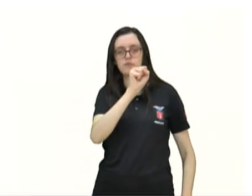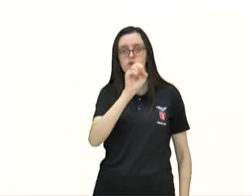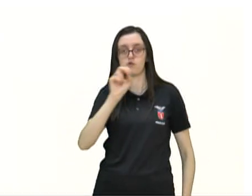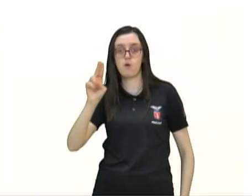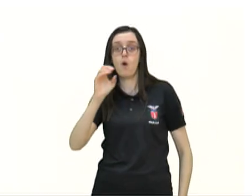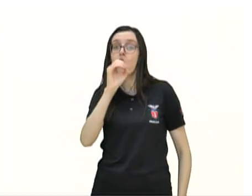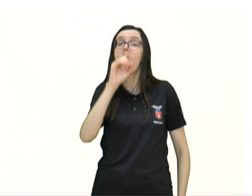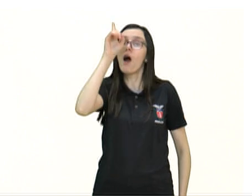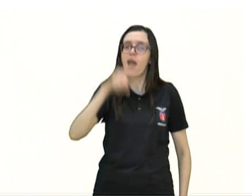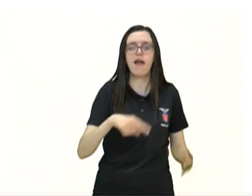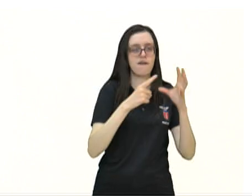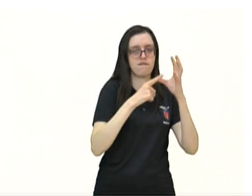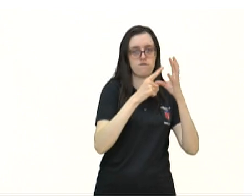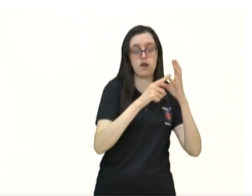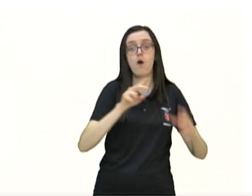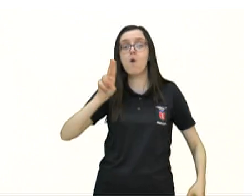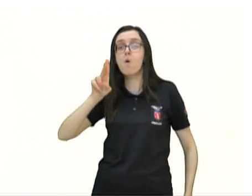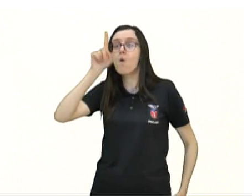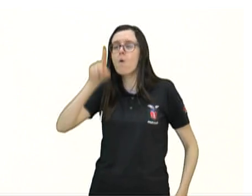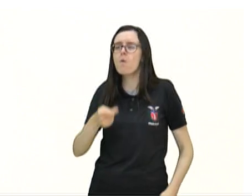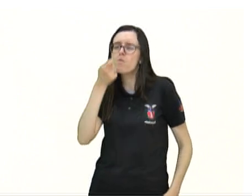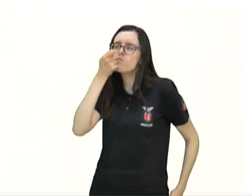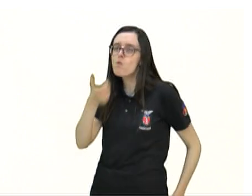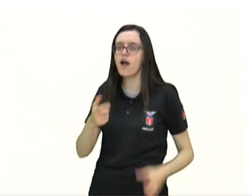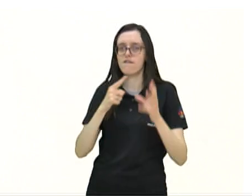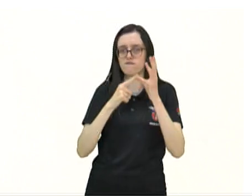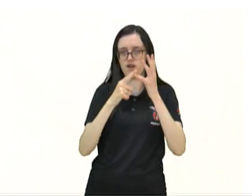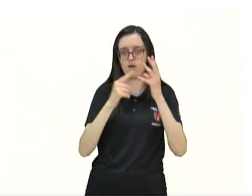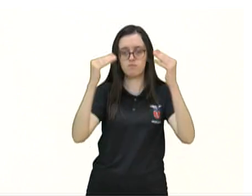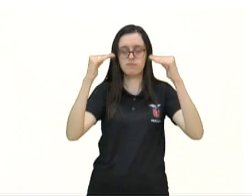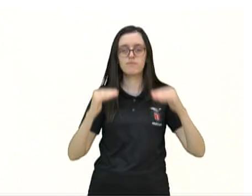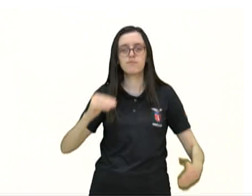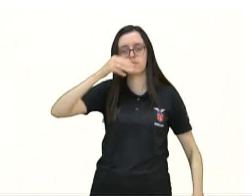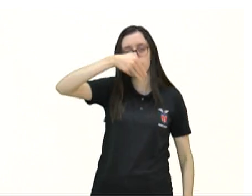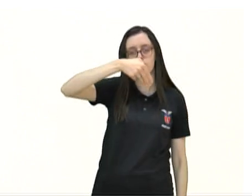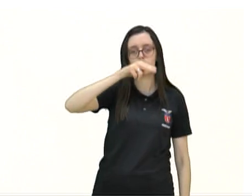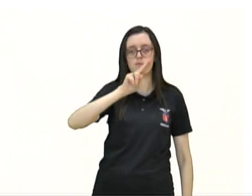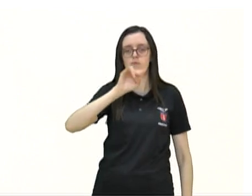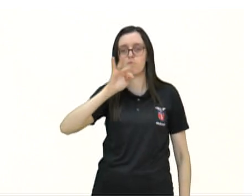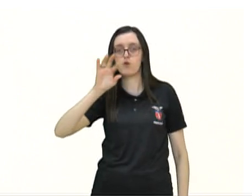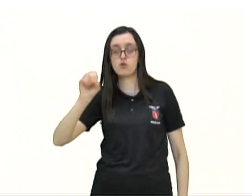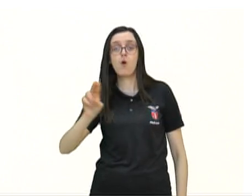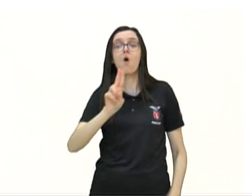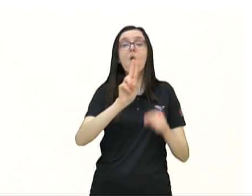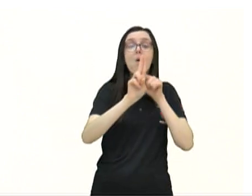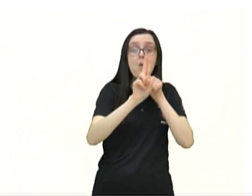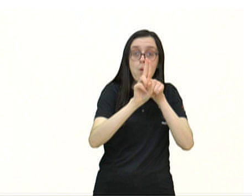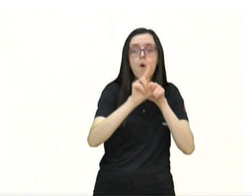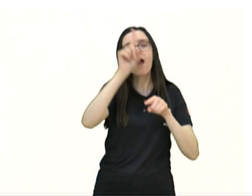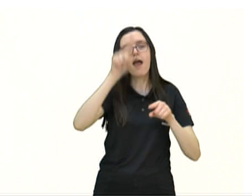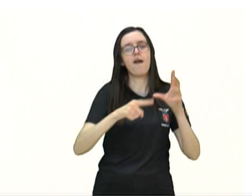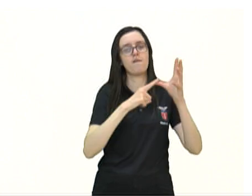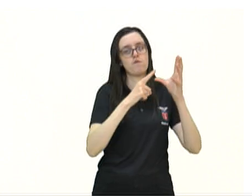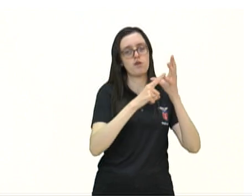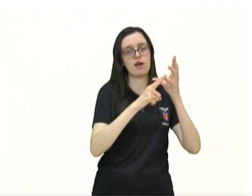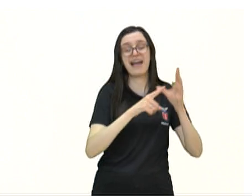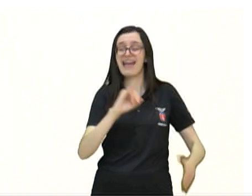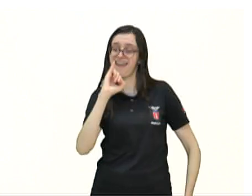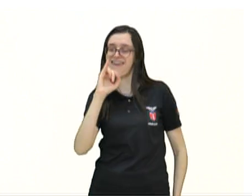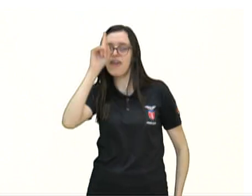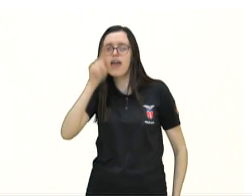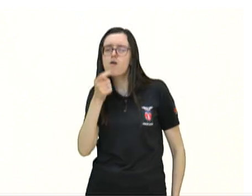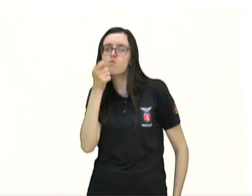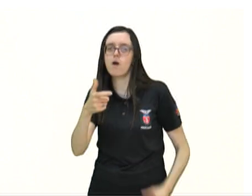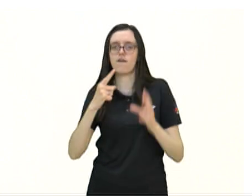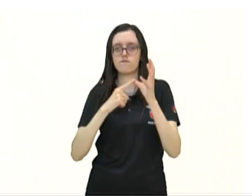é a vogal e o U é a semivogal. E no muito, o U vai ser a vogal e o I a semivogal.